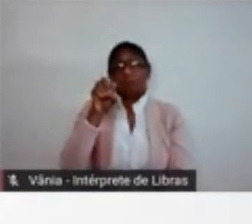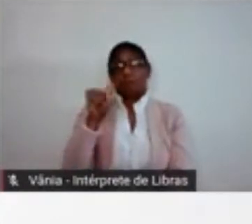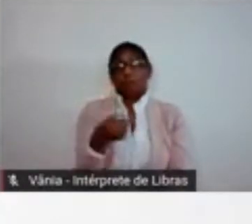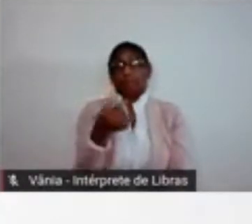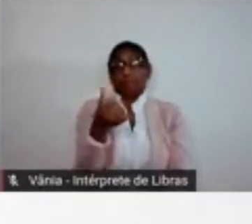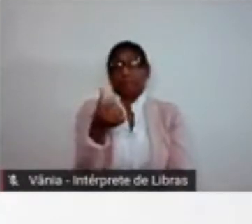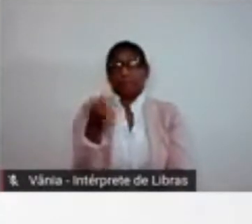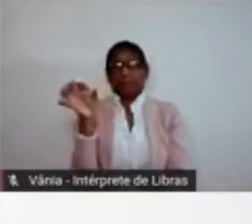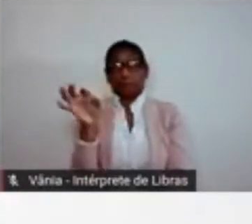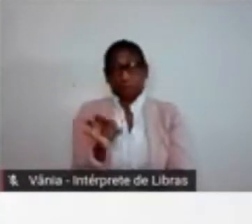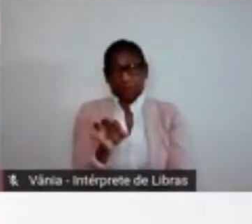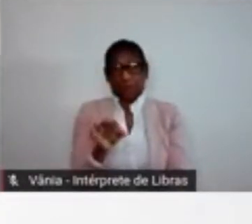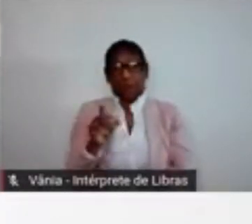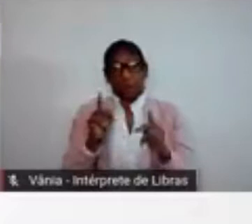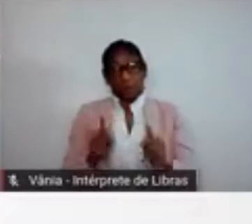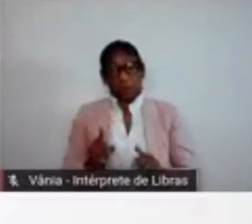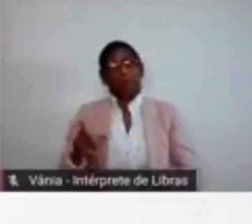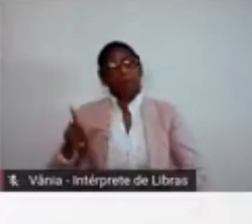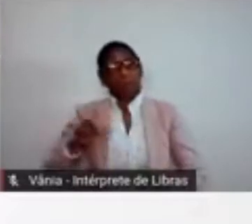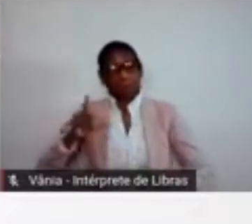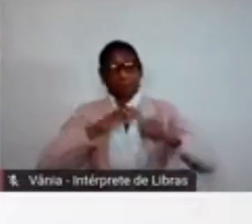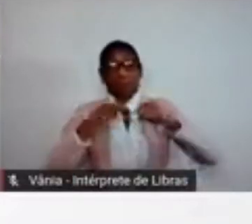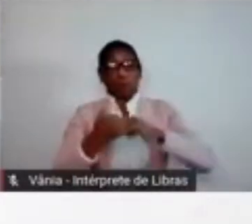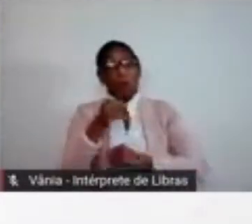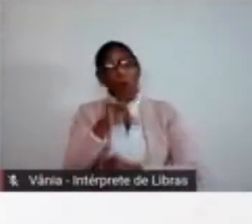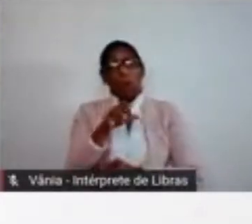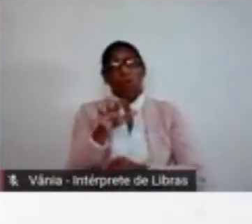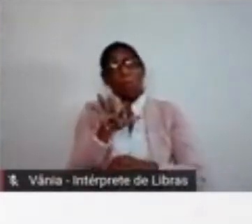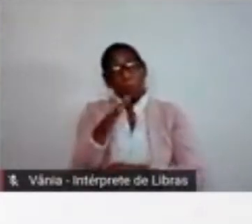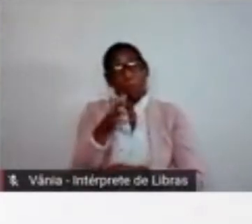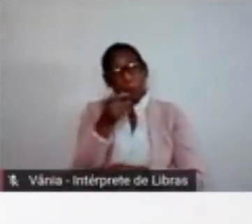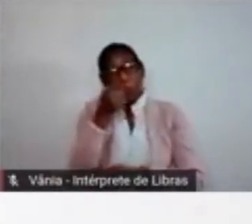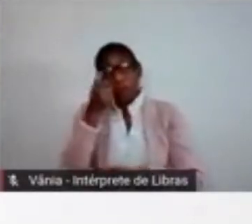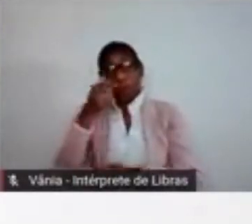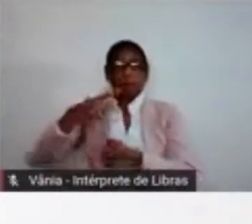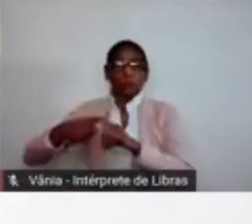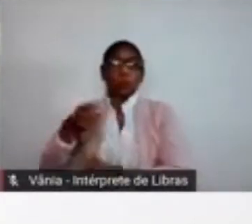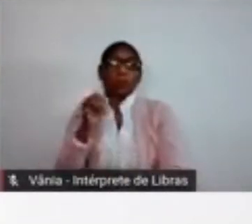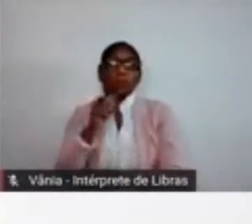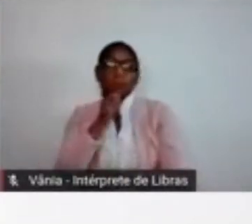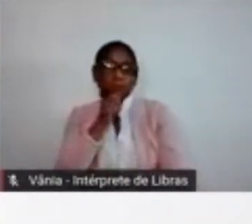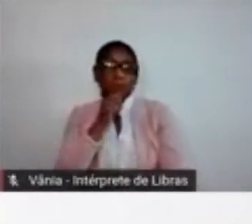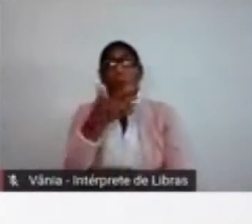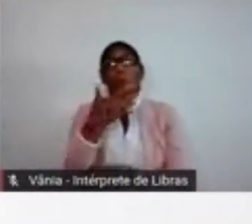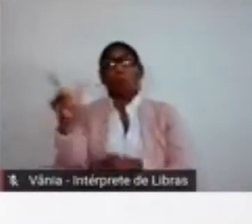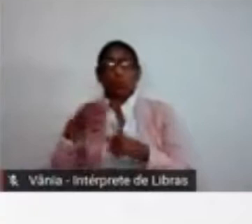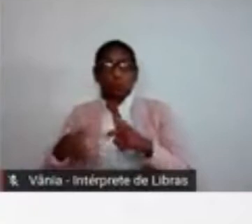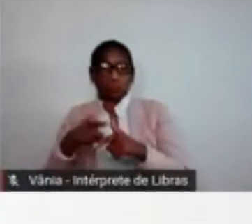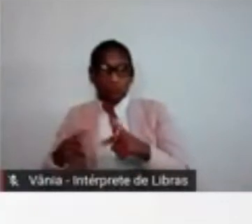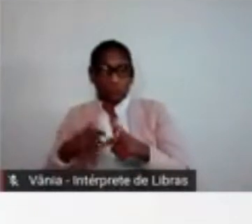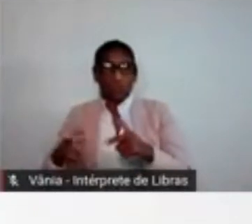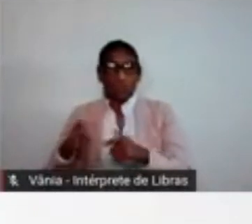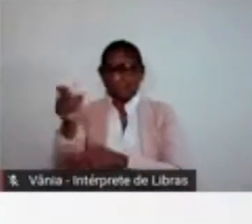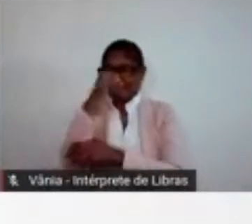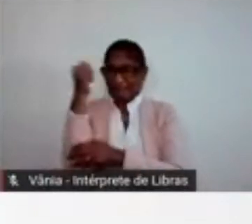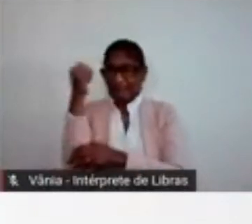50,6% por pacientes ou confirmados ou suspeitos para o Covid-19 ou por outra síndrome respiratória aguda